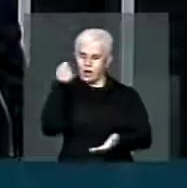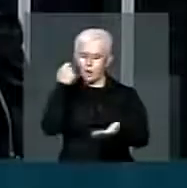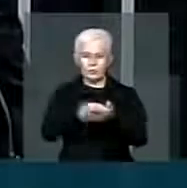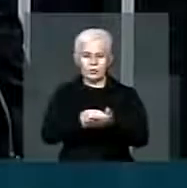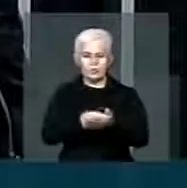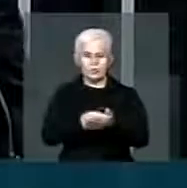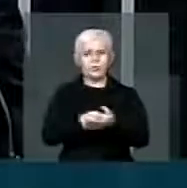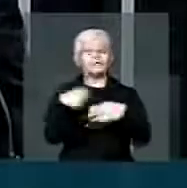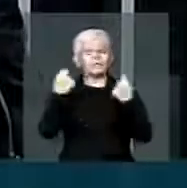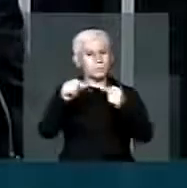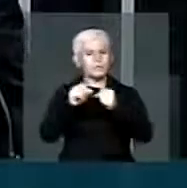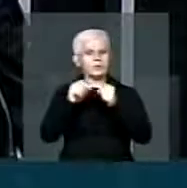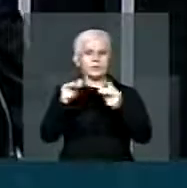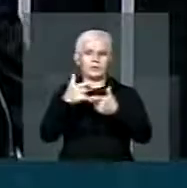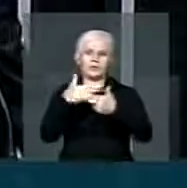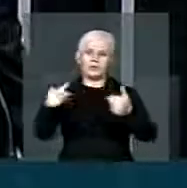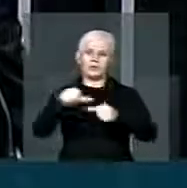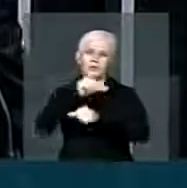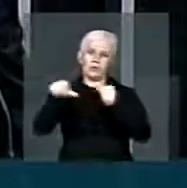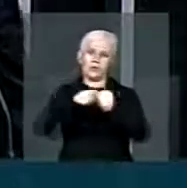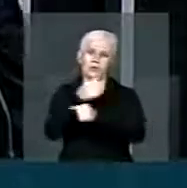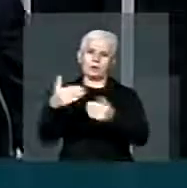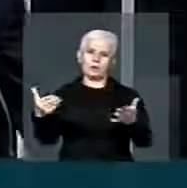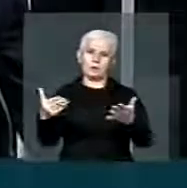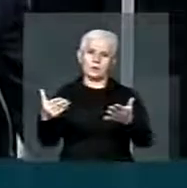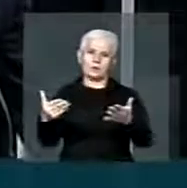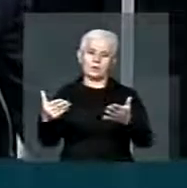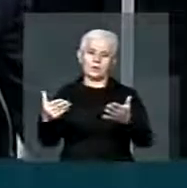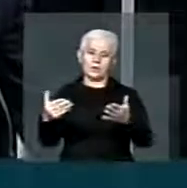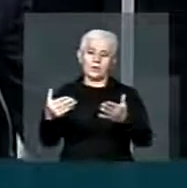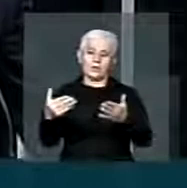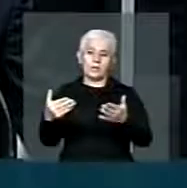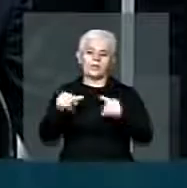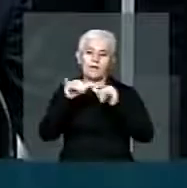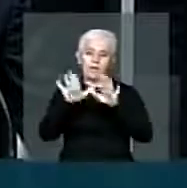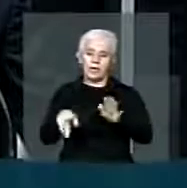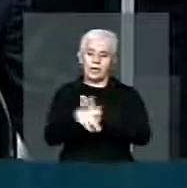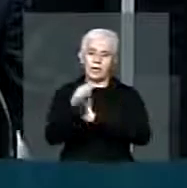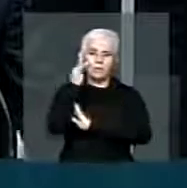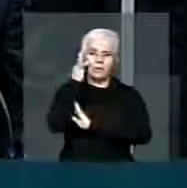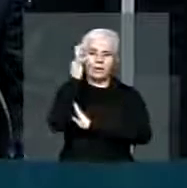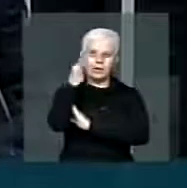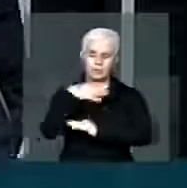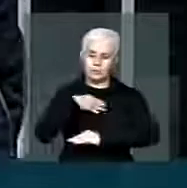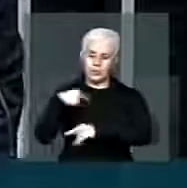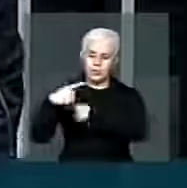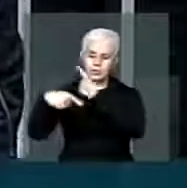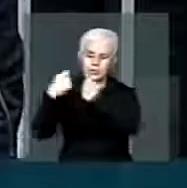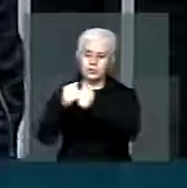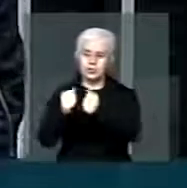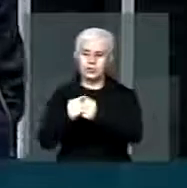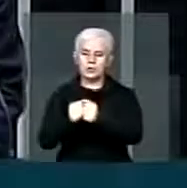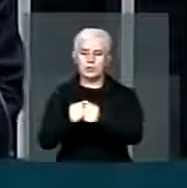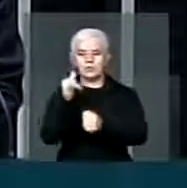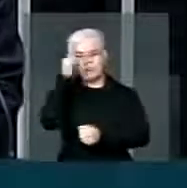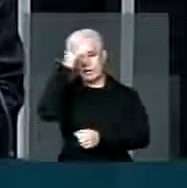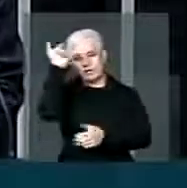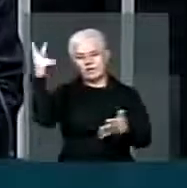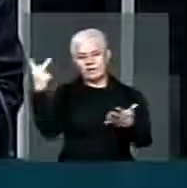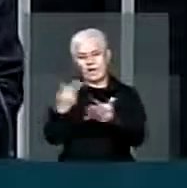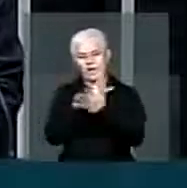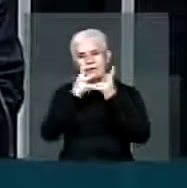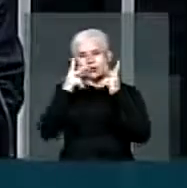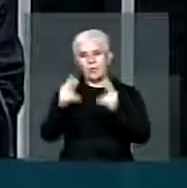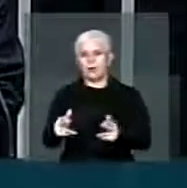de que alguma coisa seja feita. Um legado para as próximas gerações, para que nunca mais nós tenhamos que conviver com uma realidade